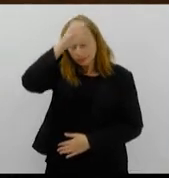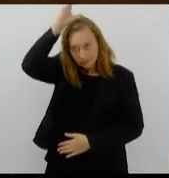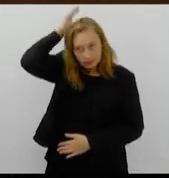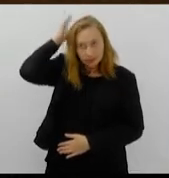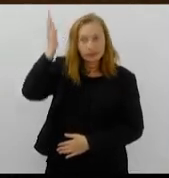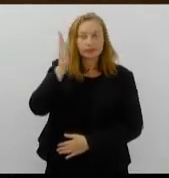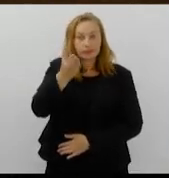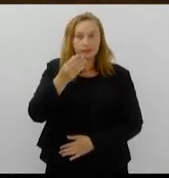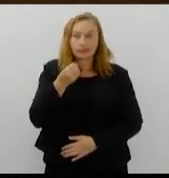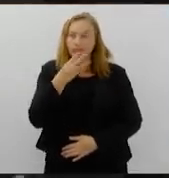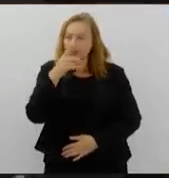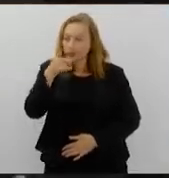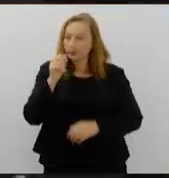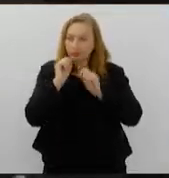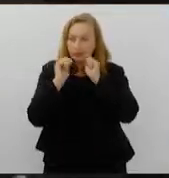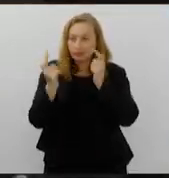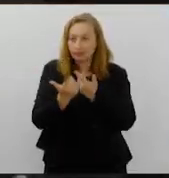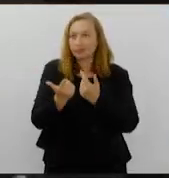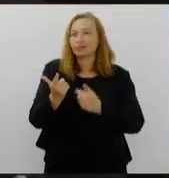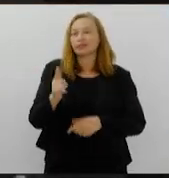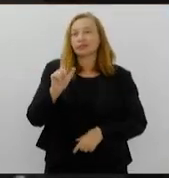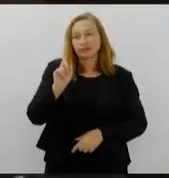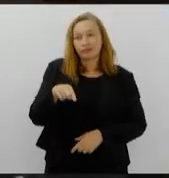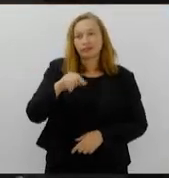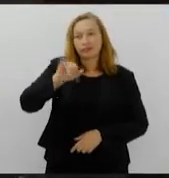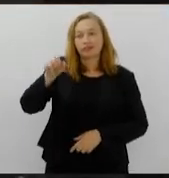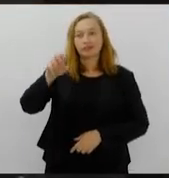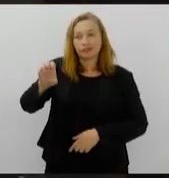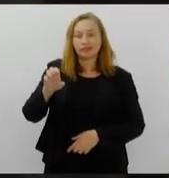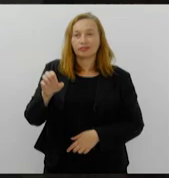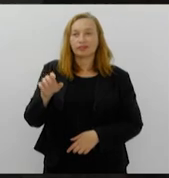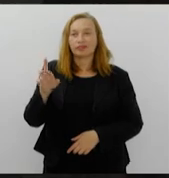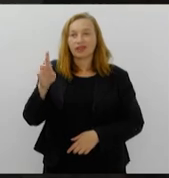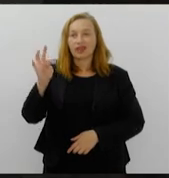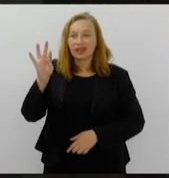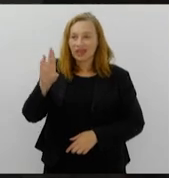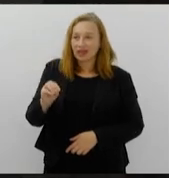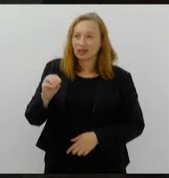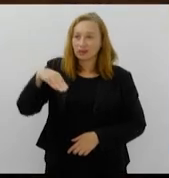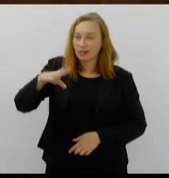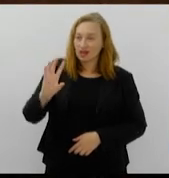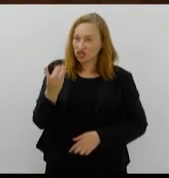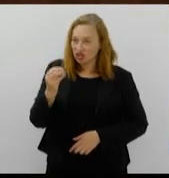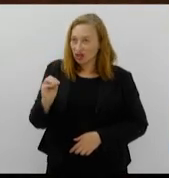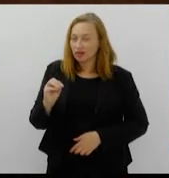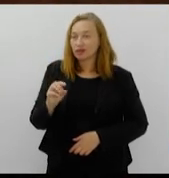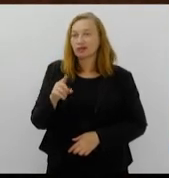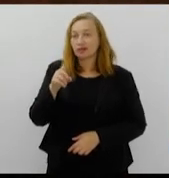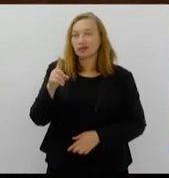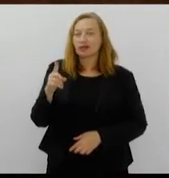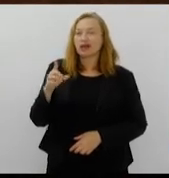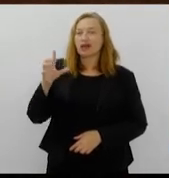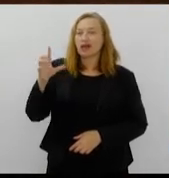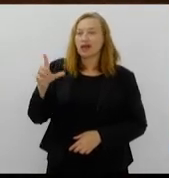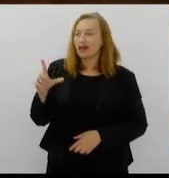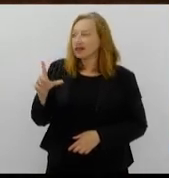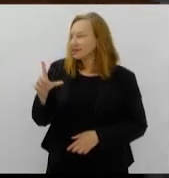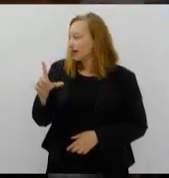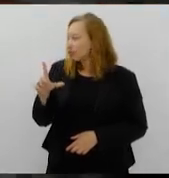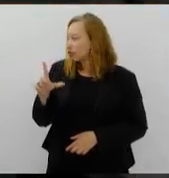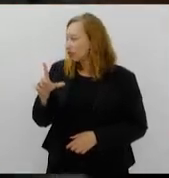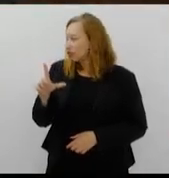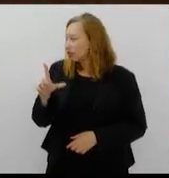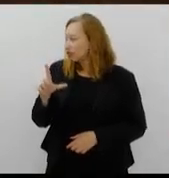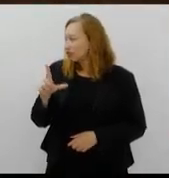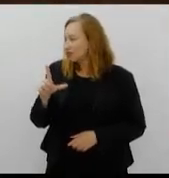nosso craque da Légia, Jari. Então, assim, Jari, Renato Machado. Nosso lateral direito, o presidente Bacelar. Então,